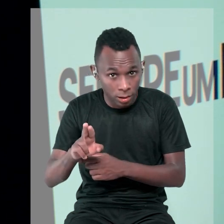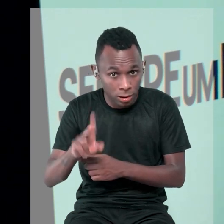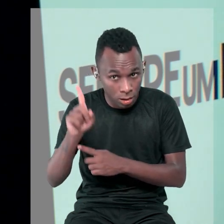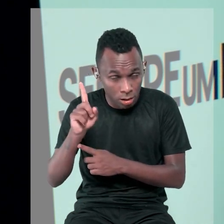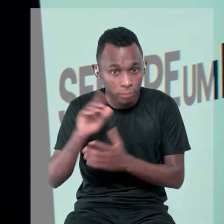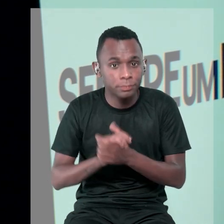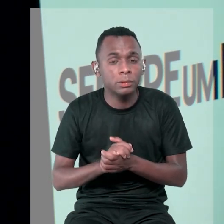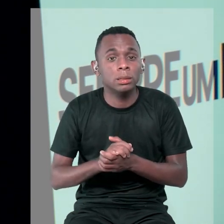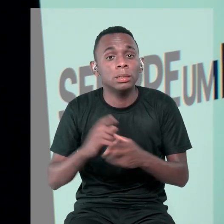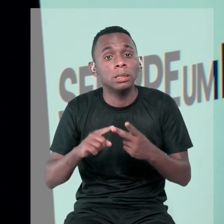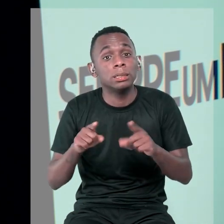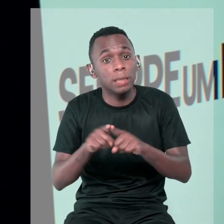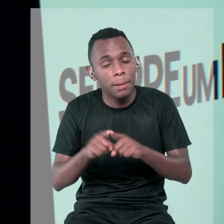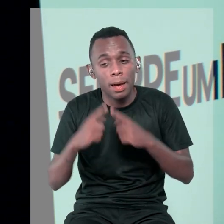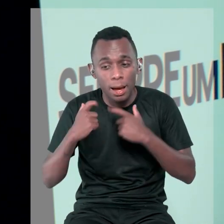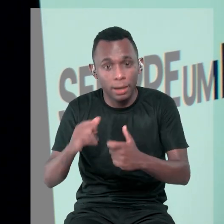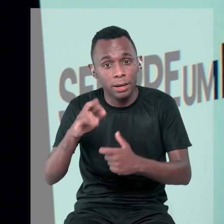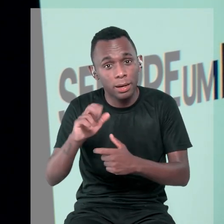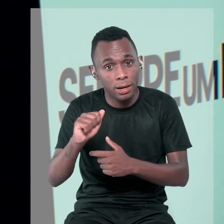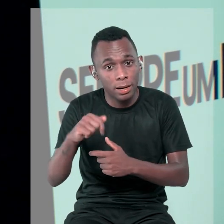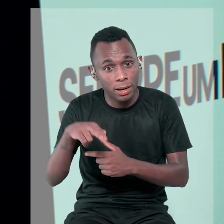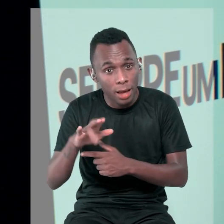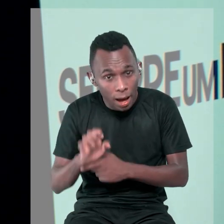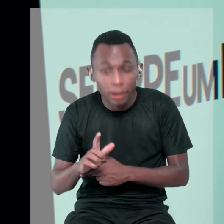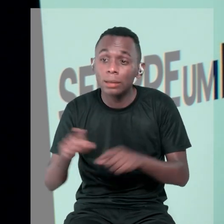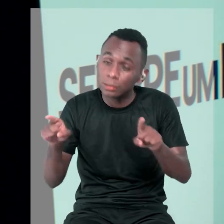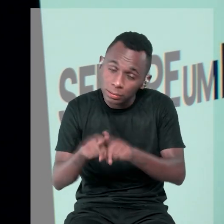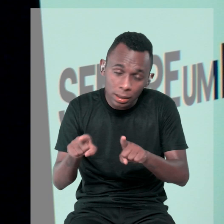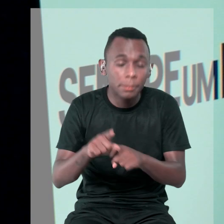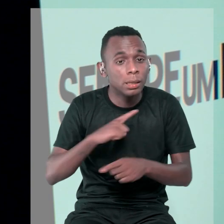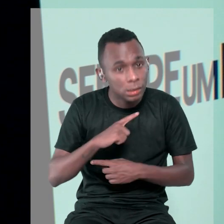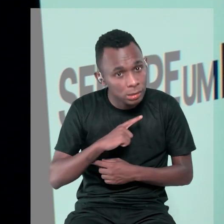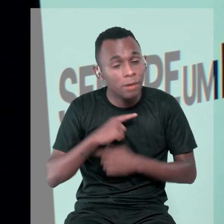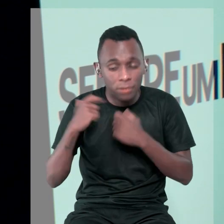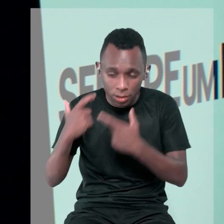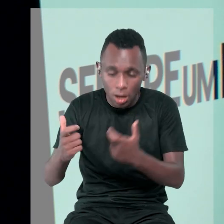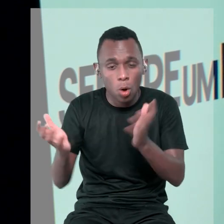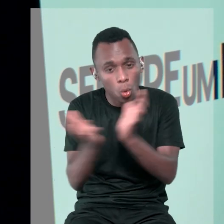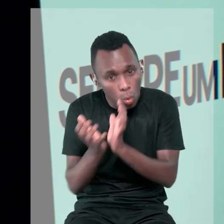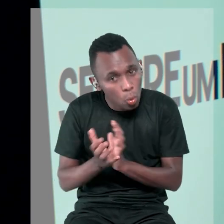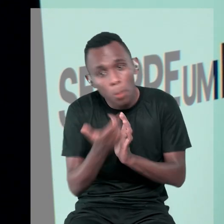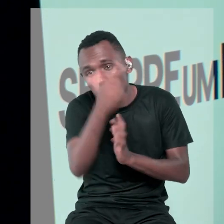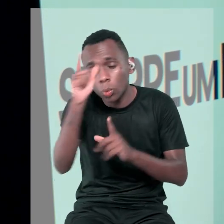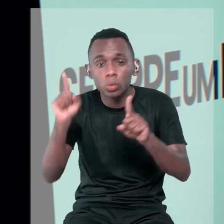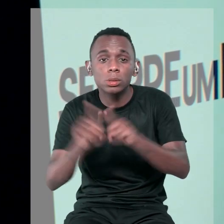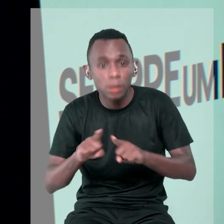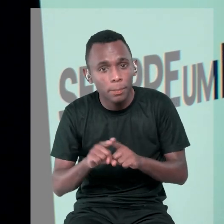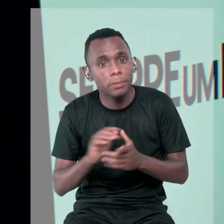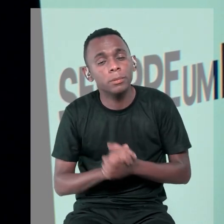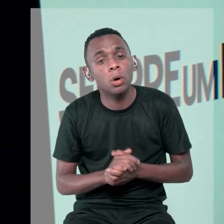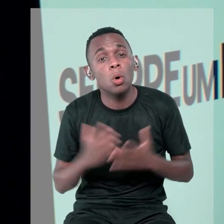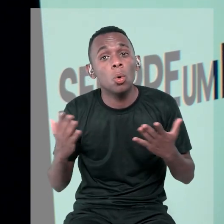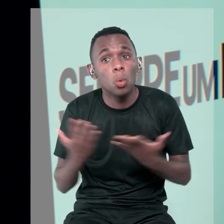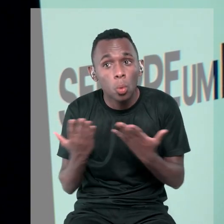guerra do Iraque, também foram empregadas milícias, né? E outras guerras. Se nós pensarmos, porque nós estamos muito